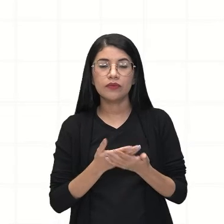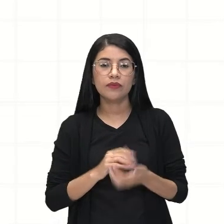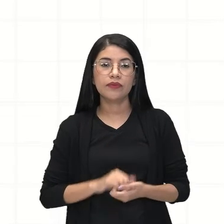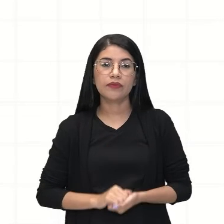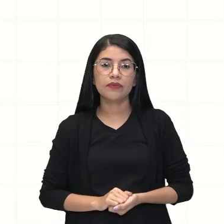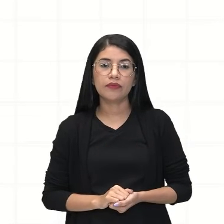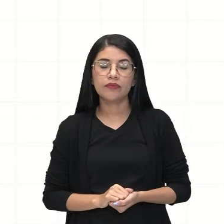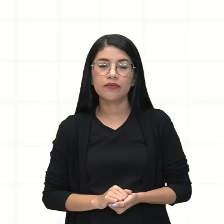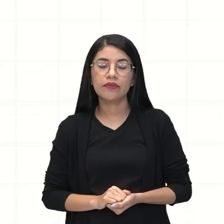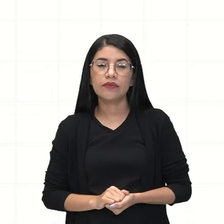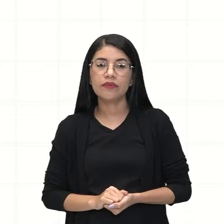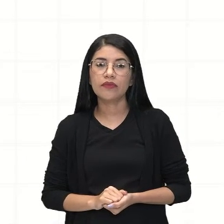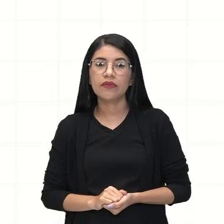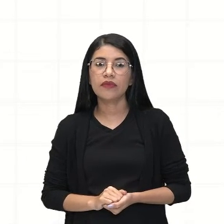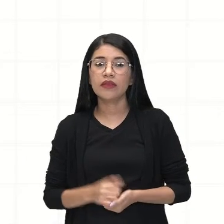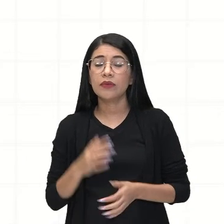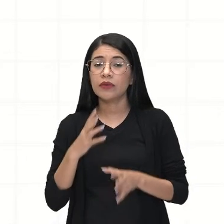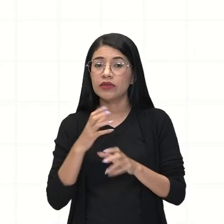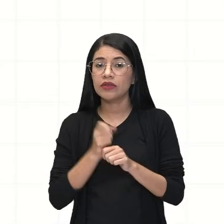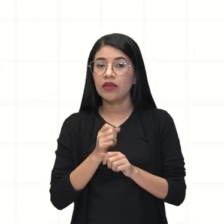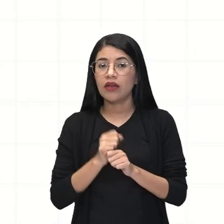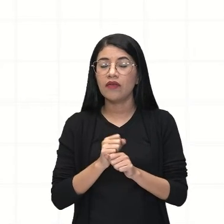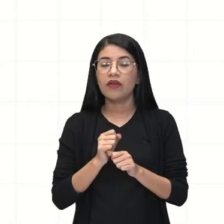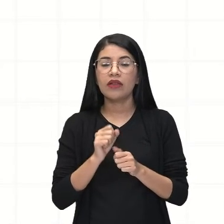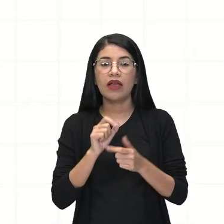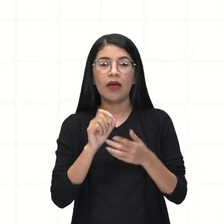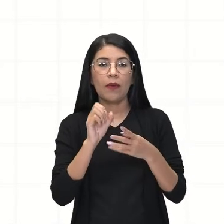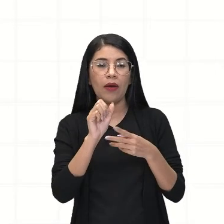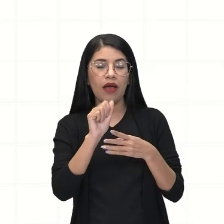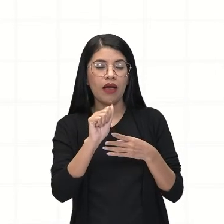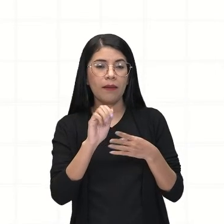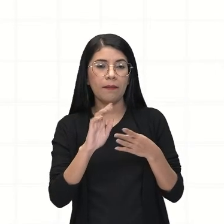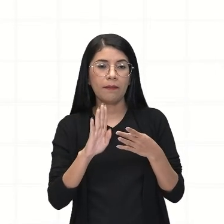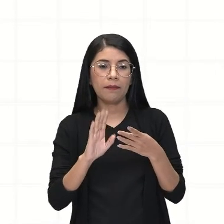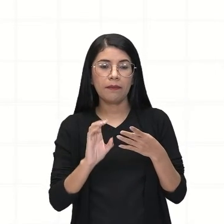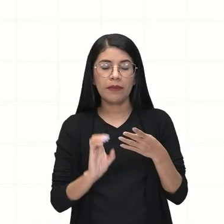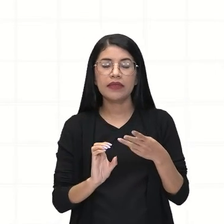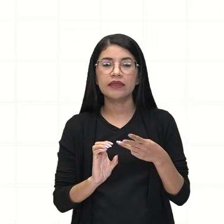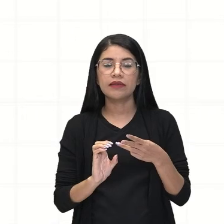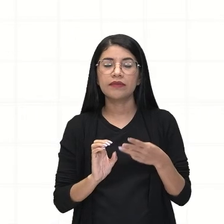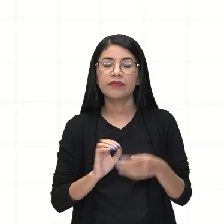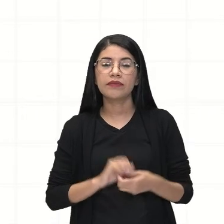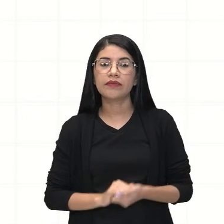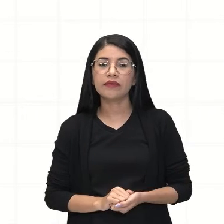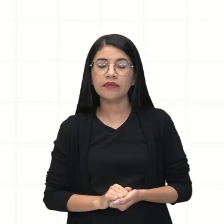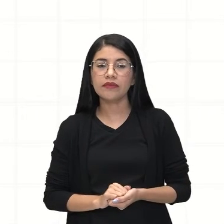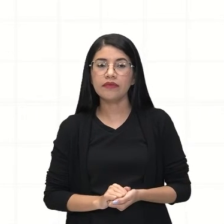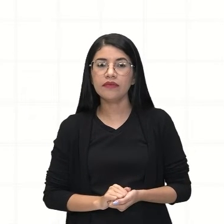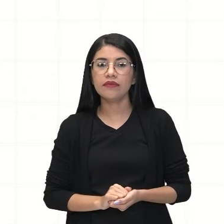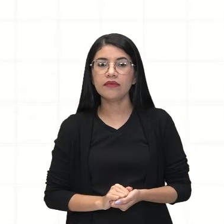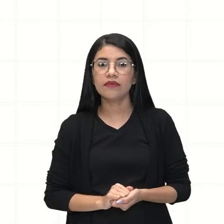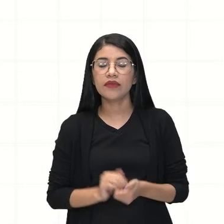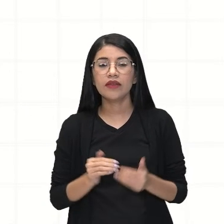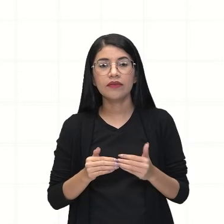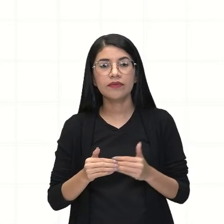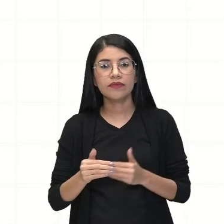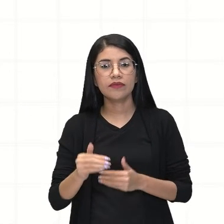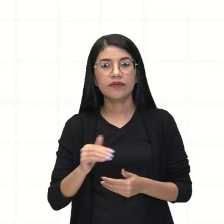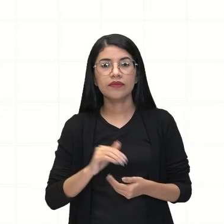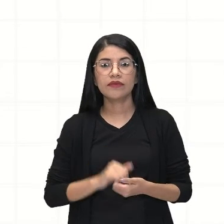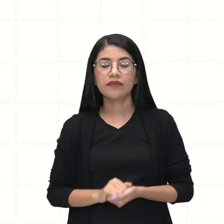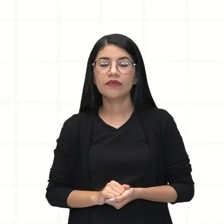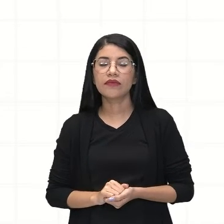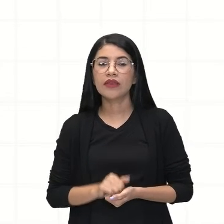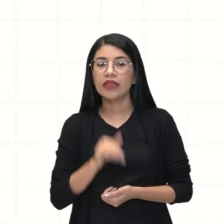dessa forma, a gente resolve aí a letra A, B e C dessa primeira questão e vamos continuar aí